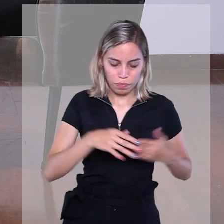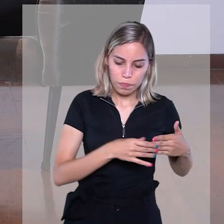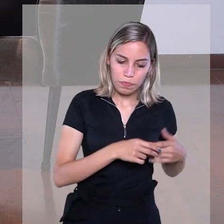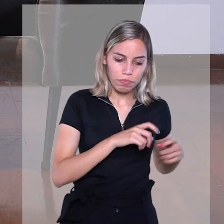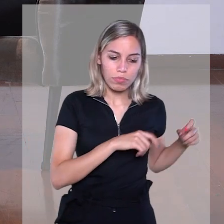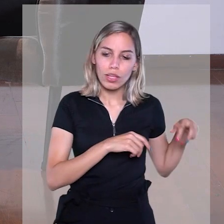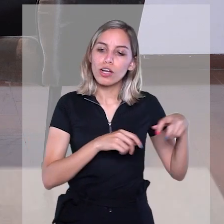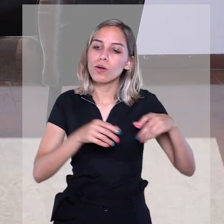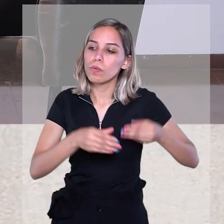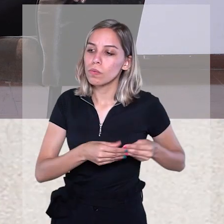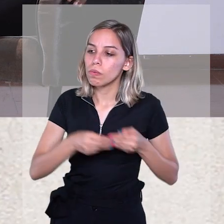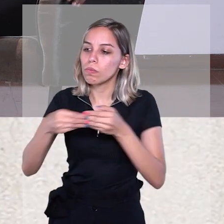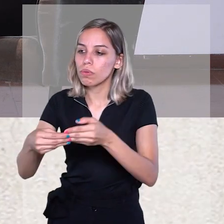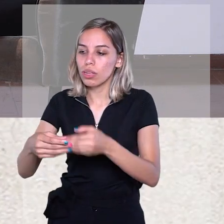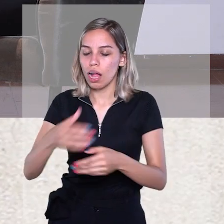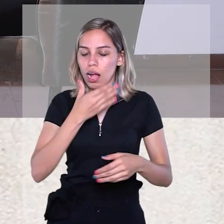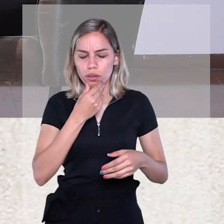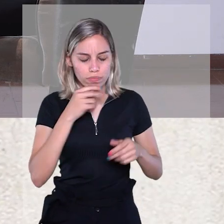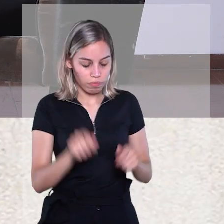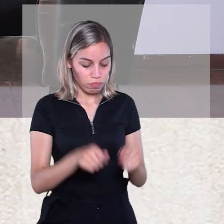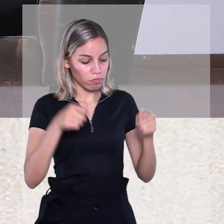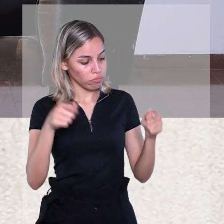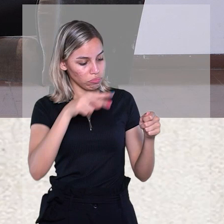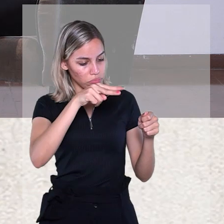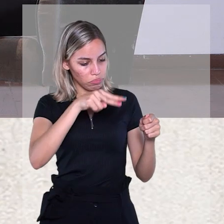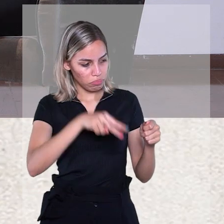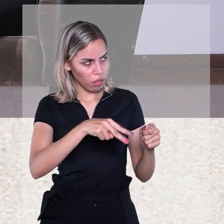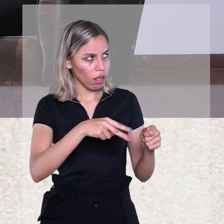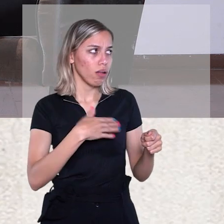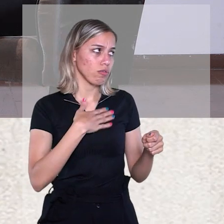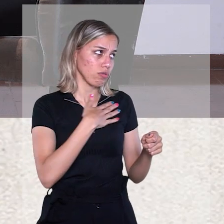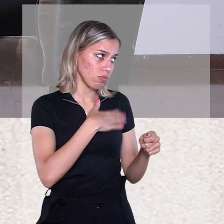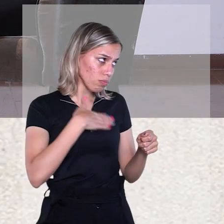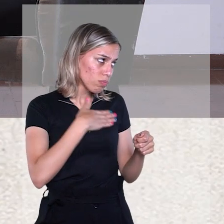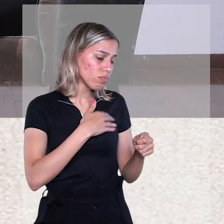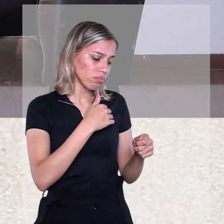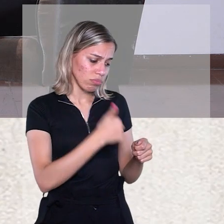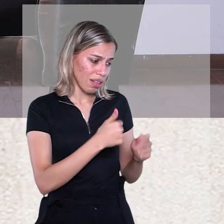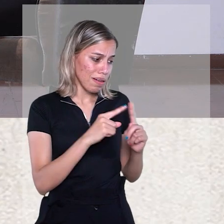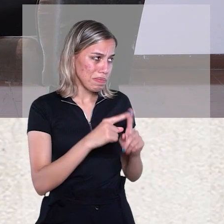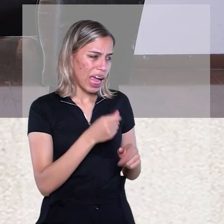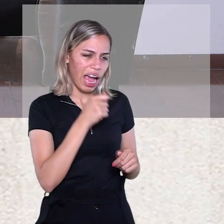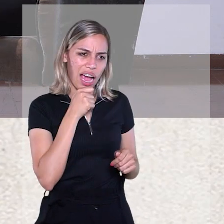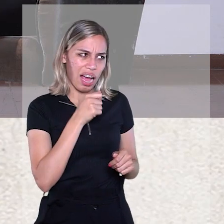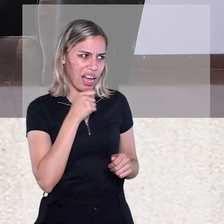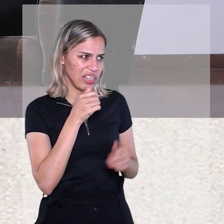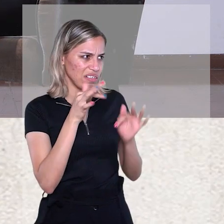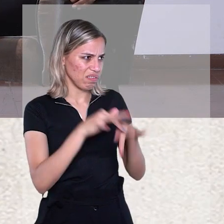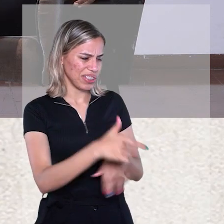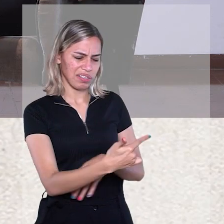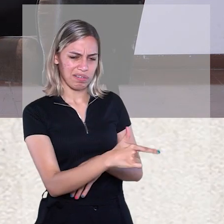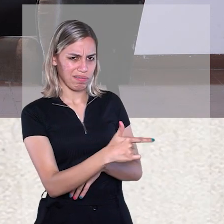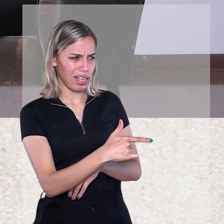da opção pela não linearidade, gostou de uma série de coisas, mas disse, não tem um fim ainda. Você não tem um um